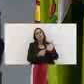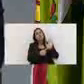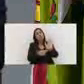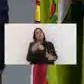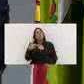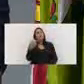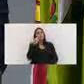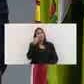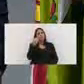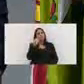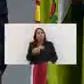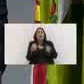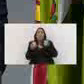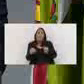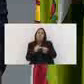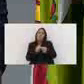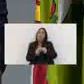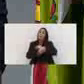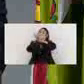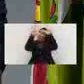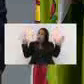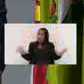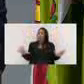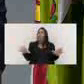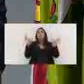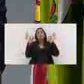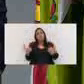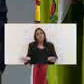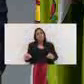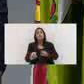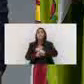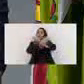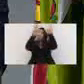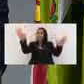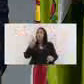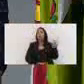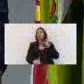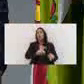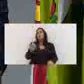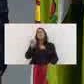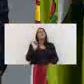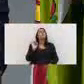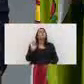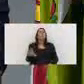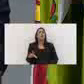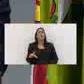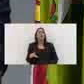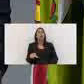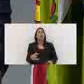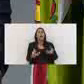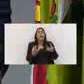devem de forma clara e precisa, esclarecendo a população e não somente tentando